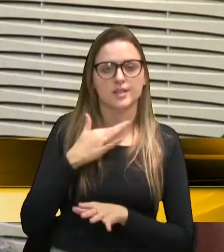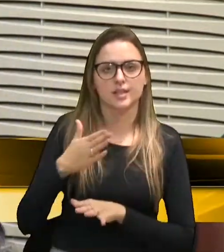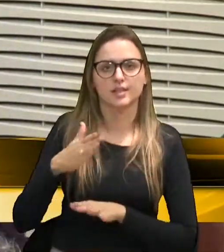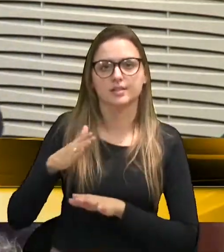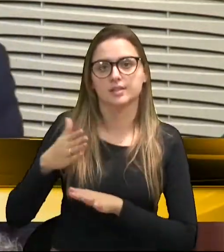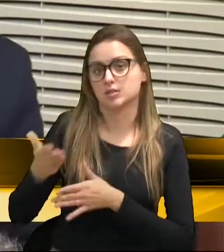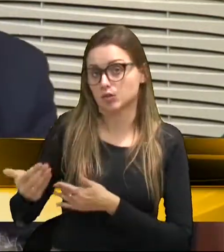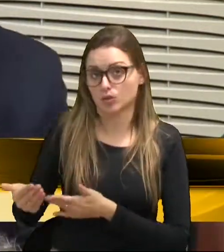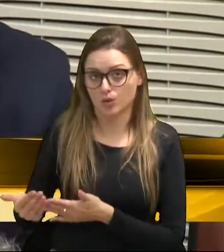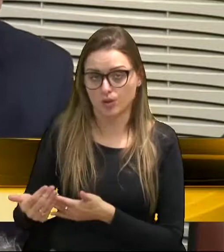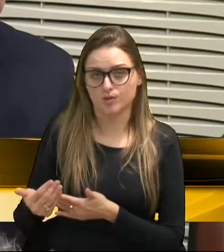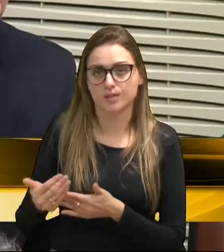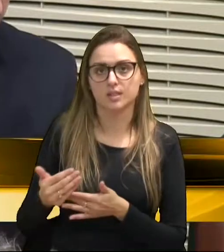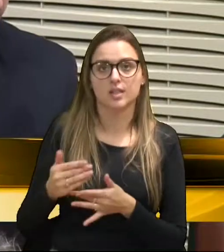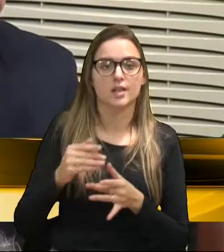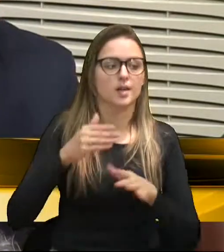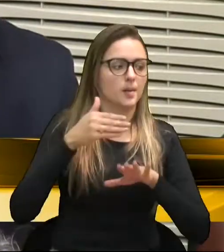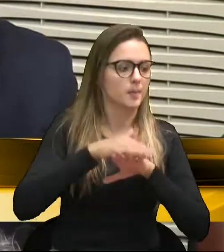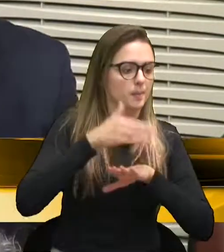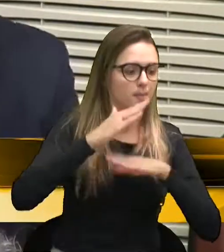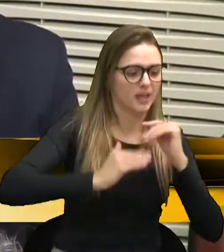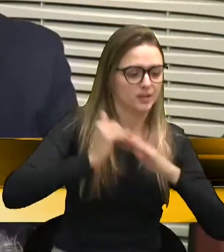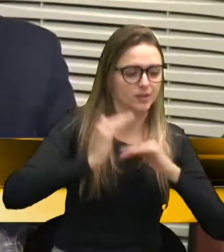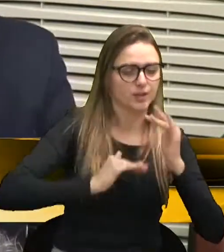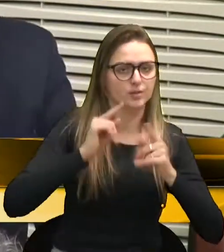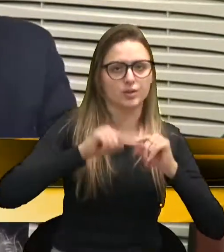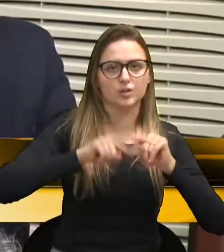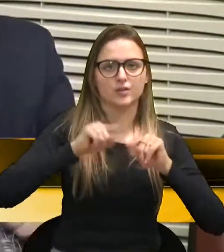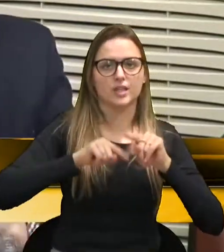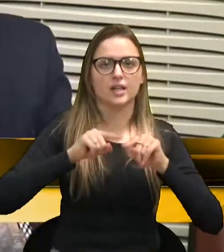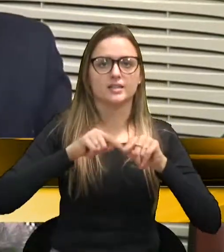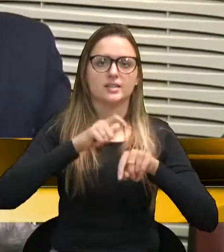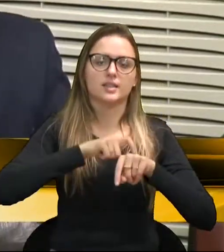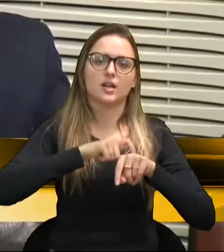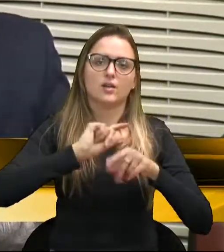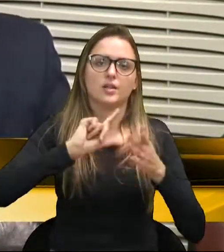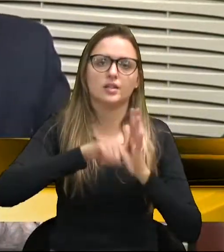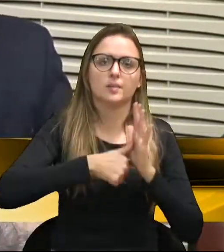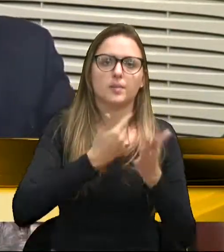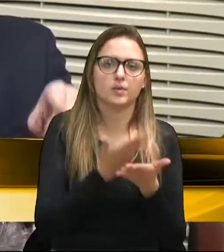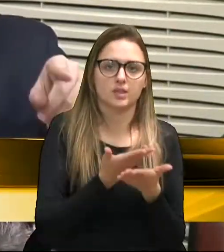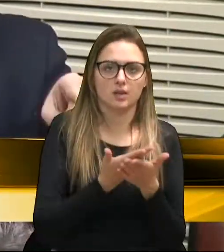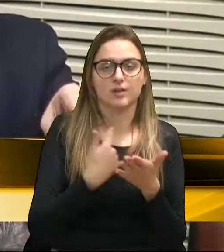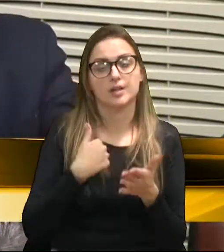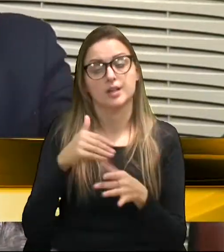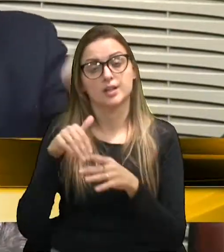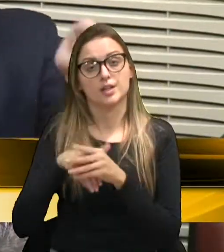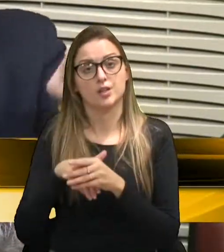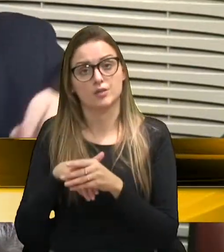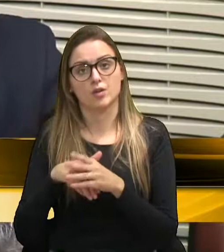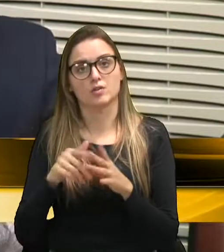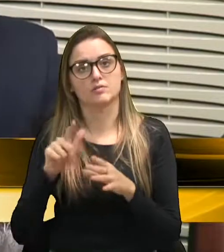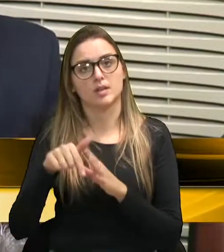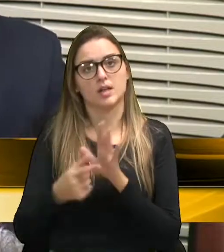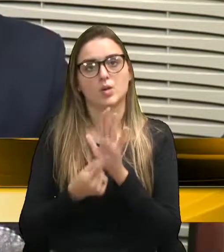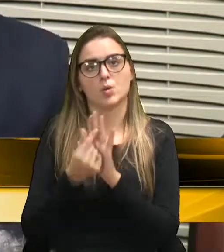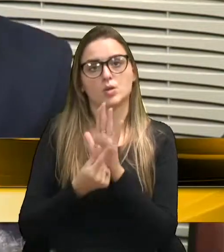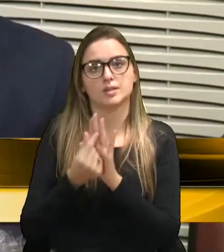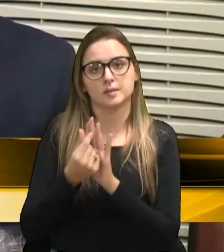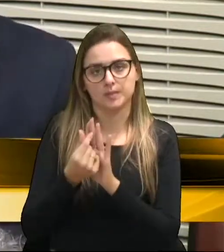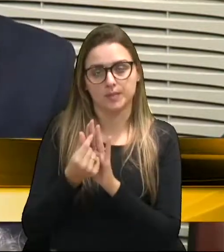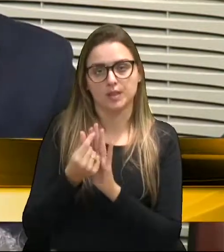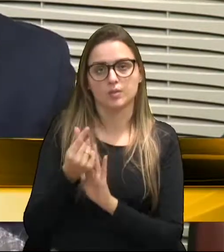horário inverso ao turno da escola. Mas eu votarei favorável, porque cada um é responsável pelo orçamento que manda para